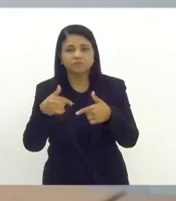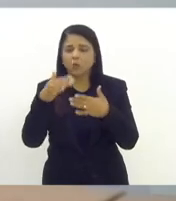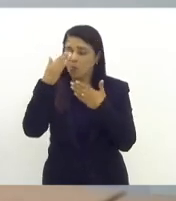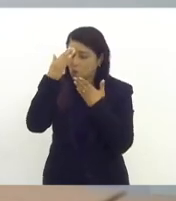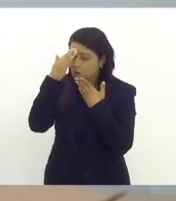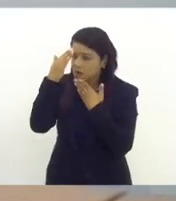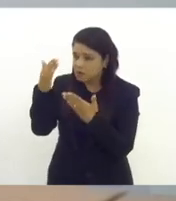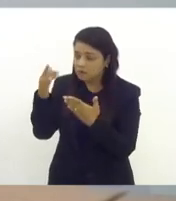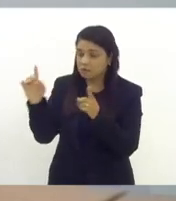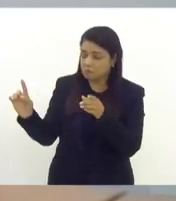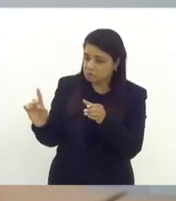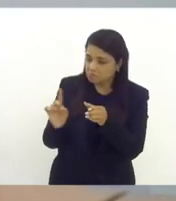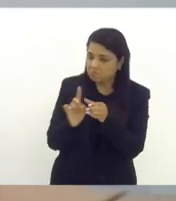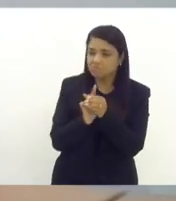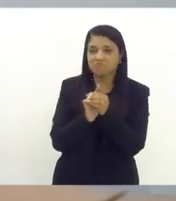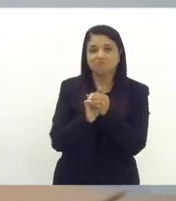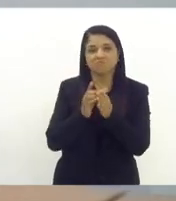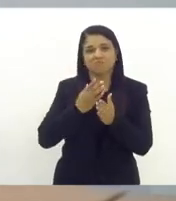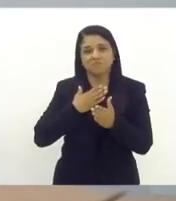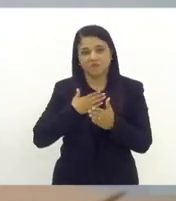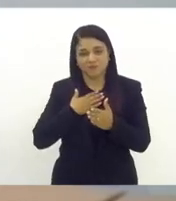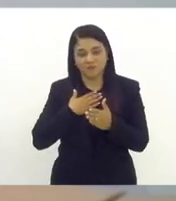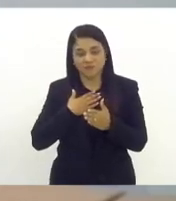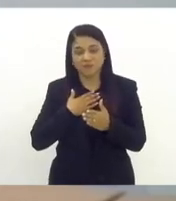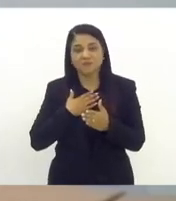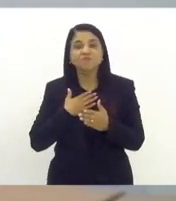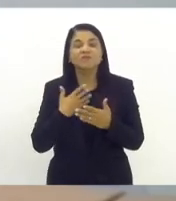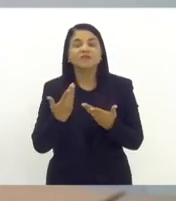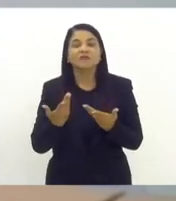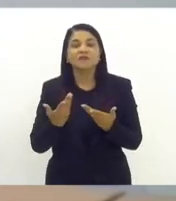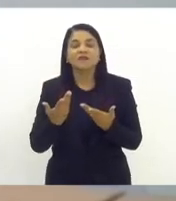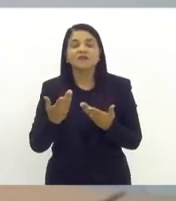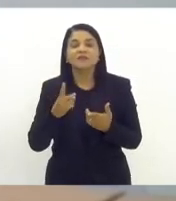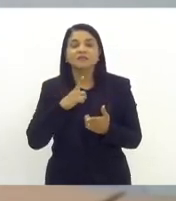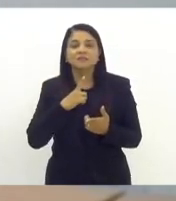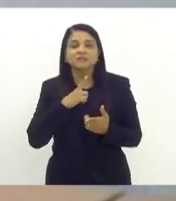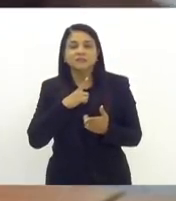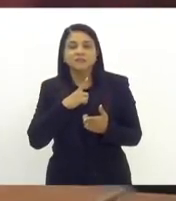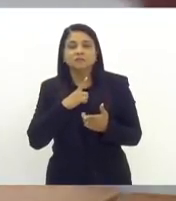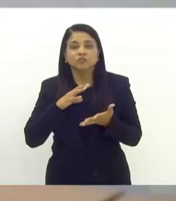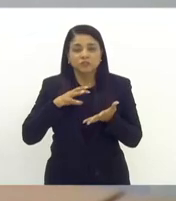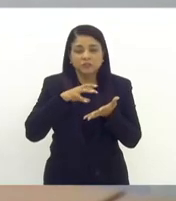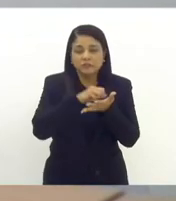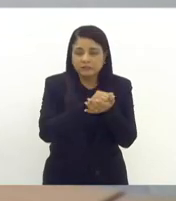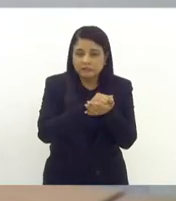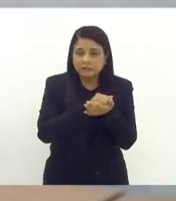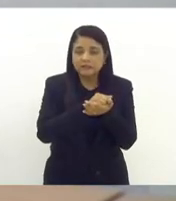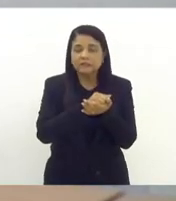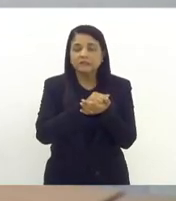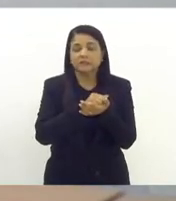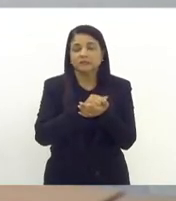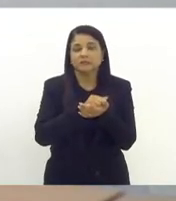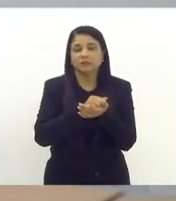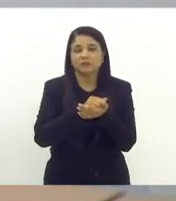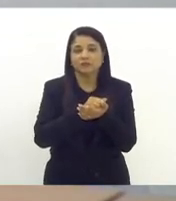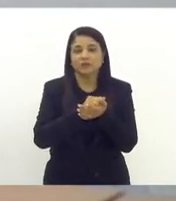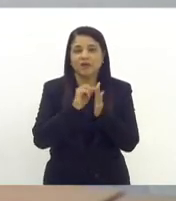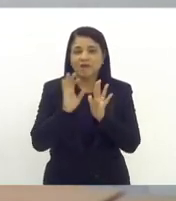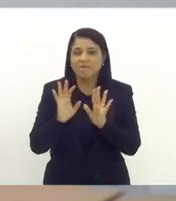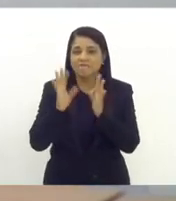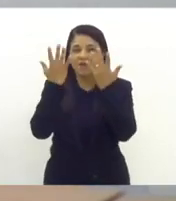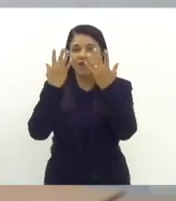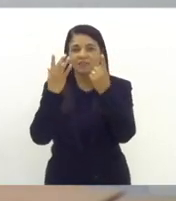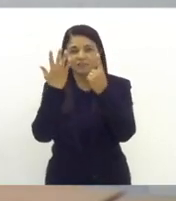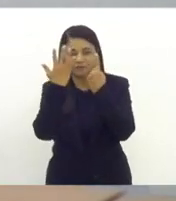Por me incluir nisso nós temos lá né os registros do que do que essa festa